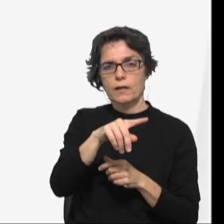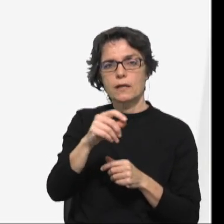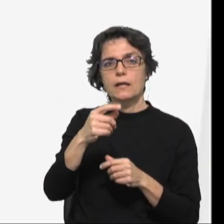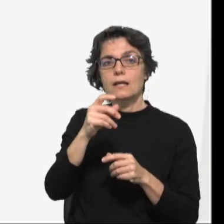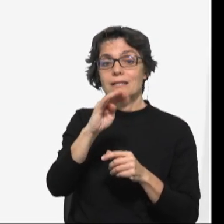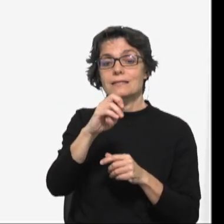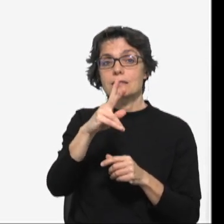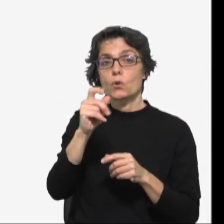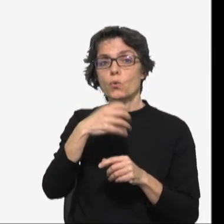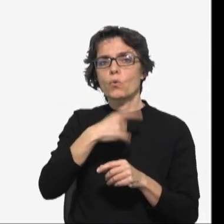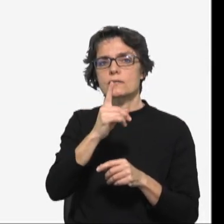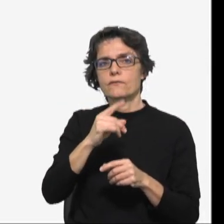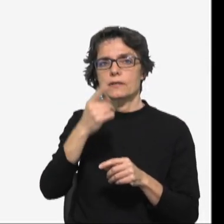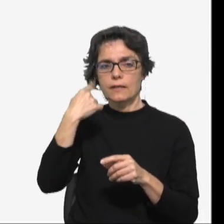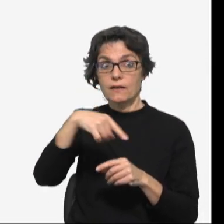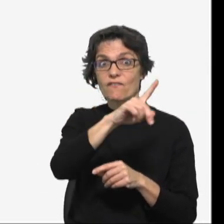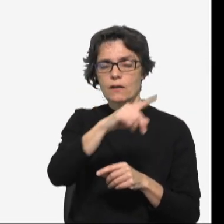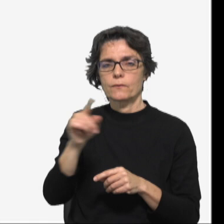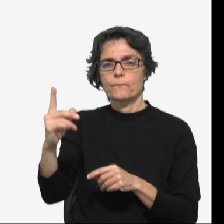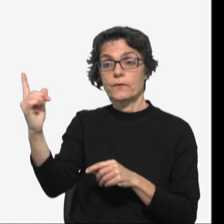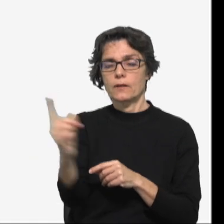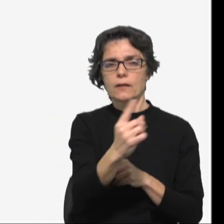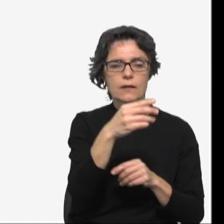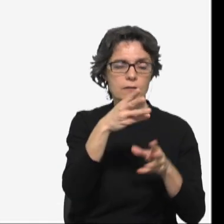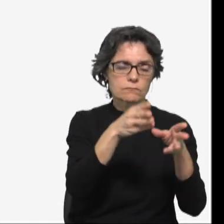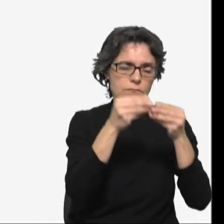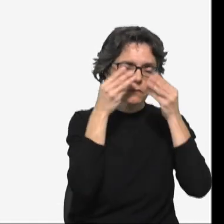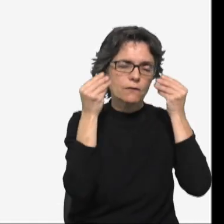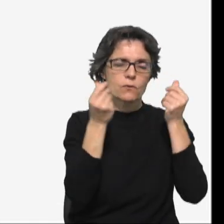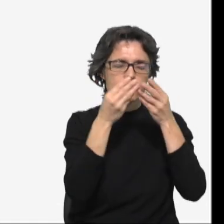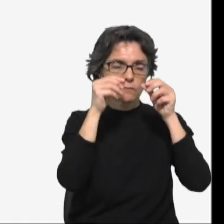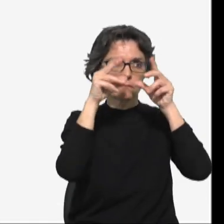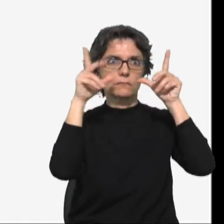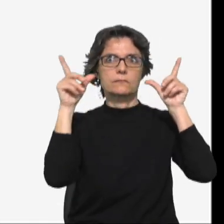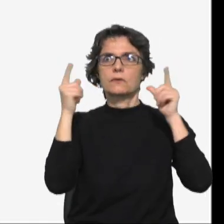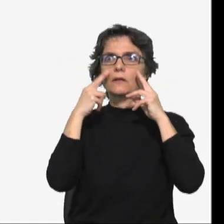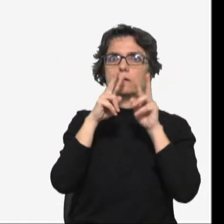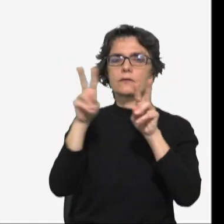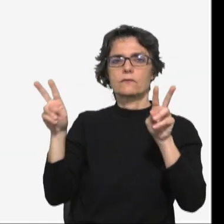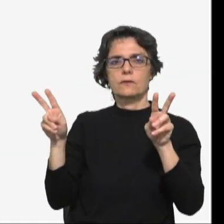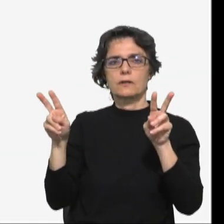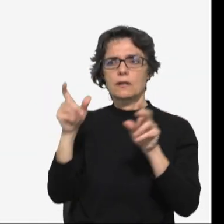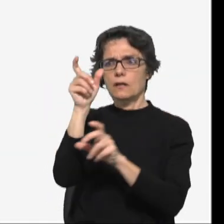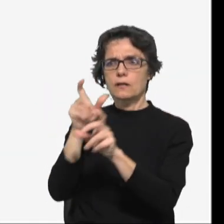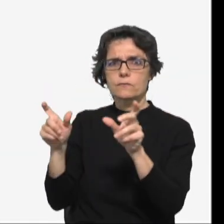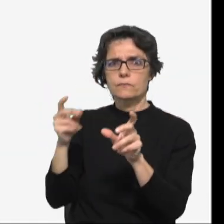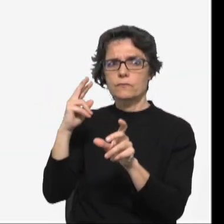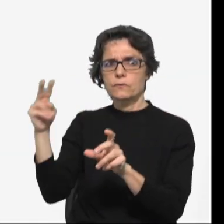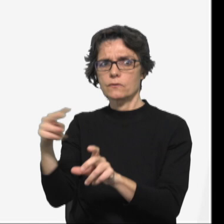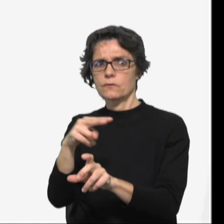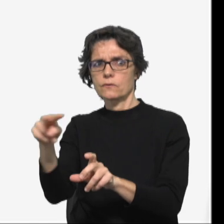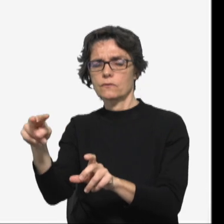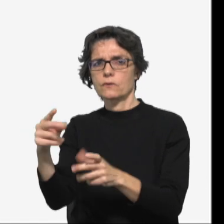enviado. Ele foi, lavou-se e começou a ver. Entretanto, perguntavam os vizinhos e os que o viam a